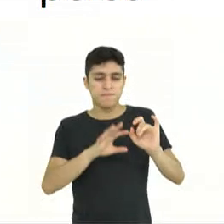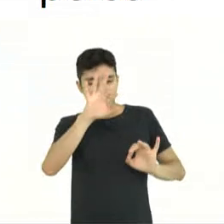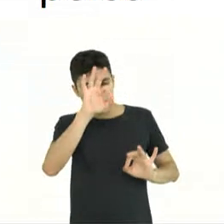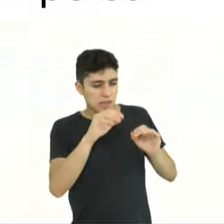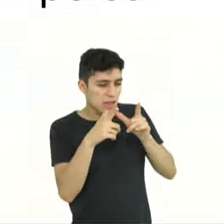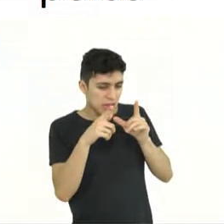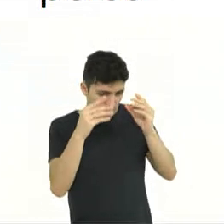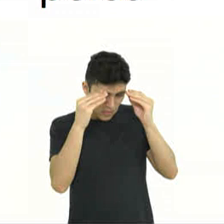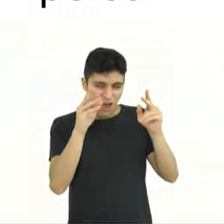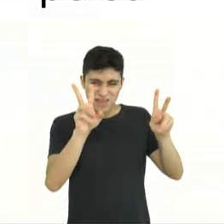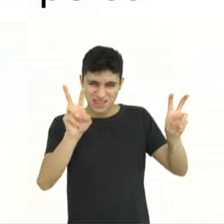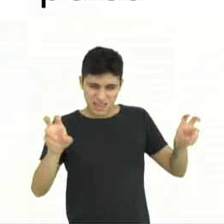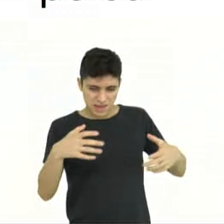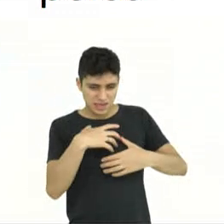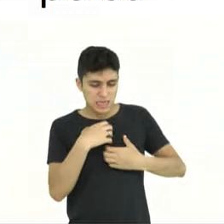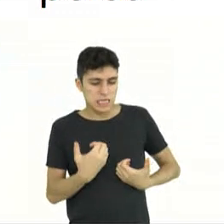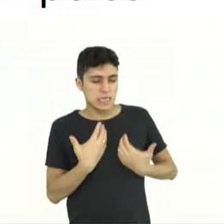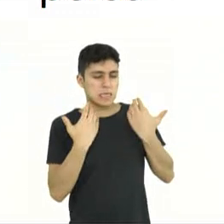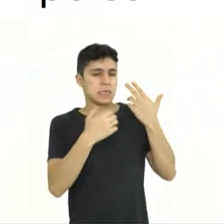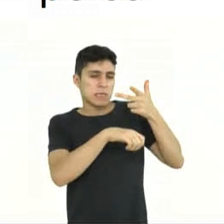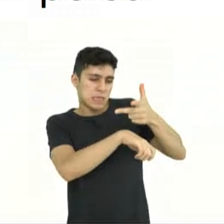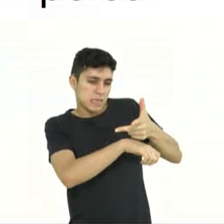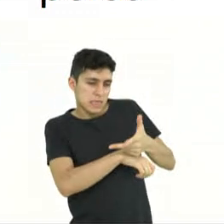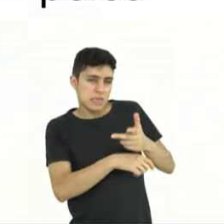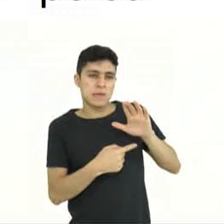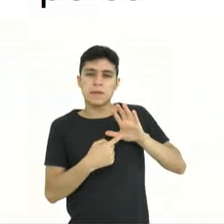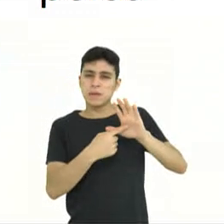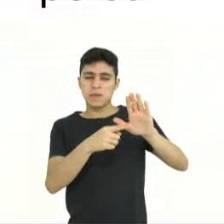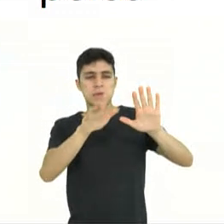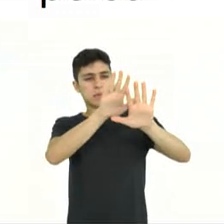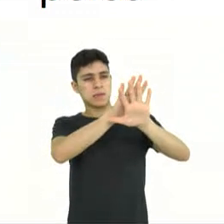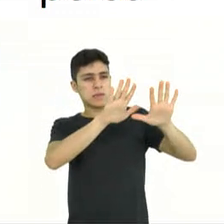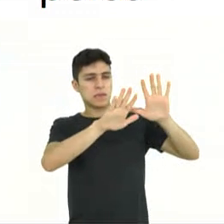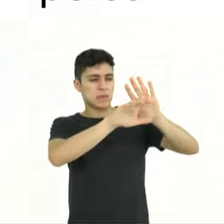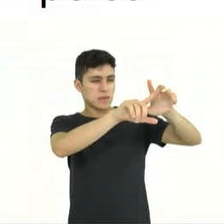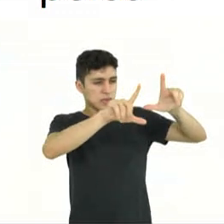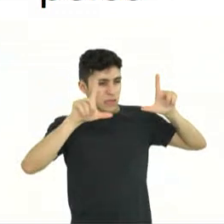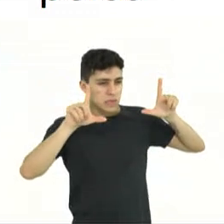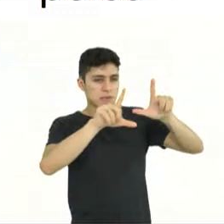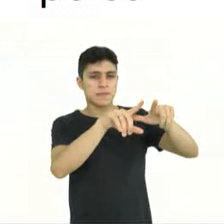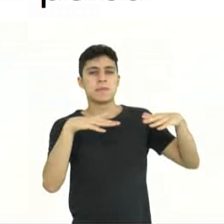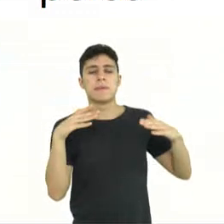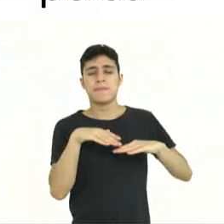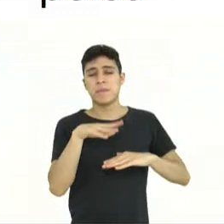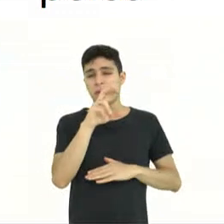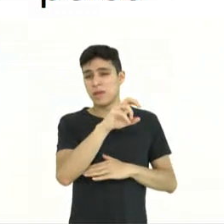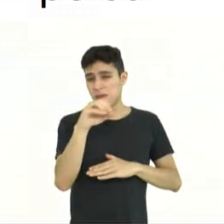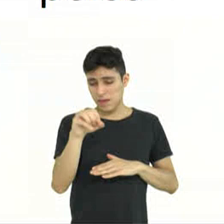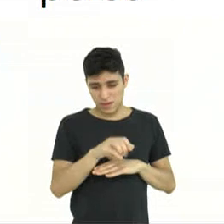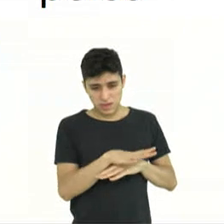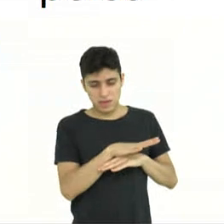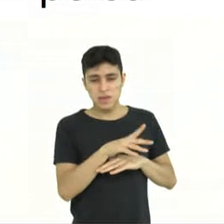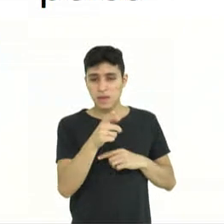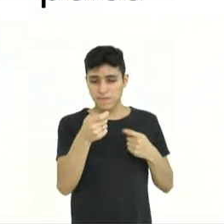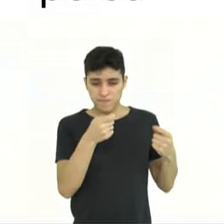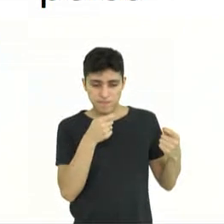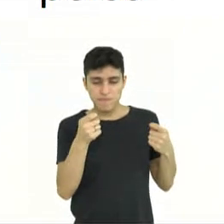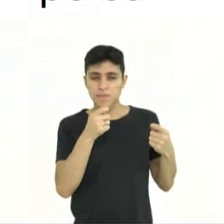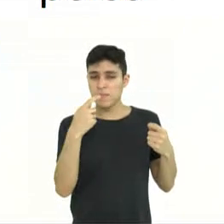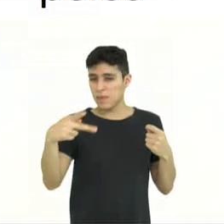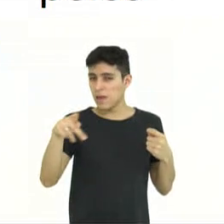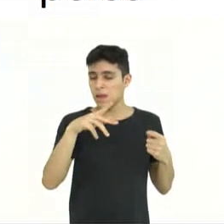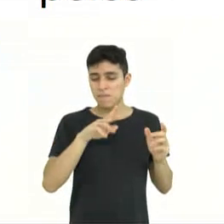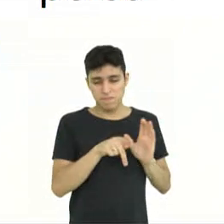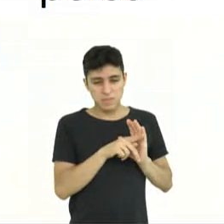cinematográfica introduzir os cortes a sobre exposição uso um criou mais de 500 filmes comandava seu